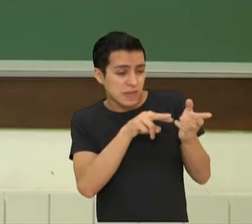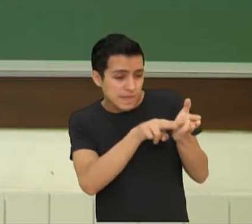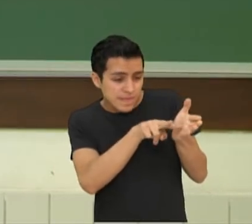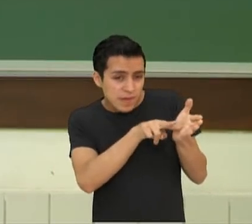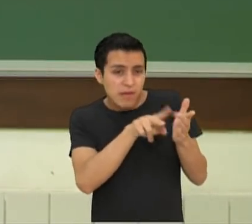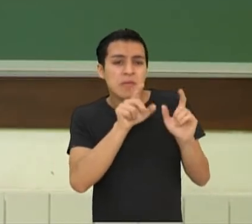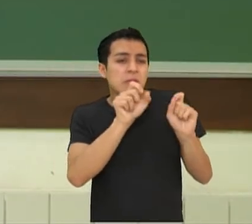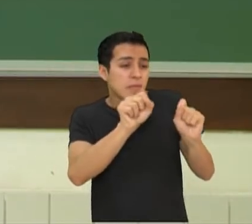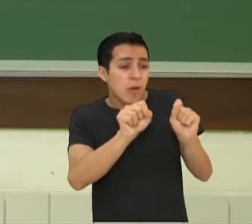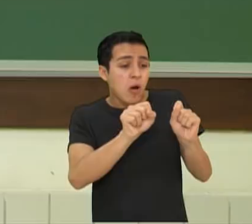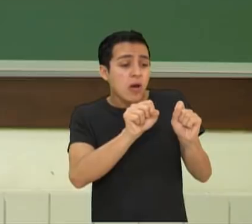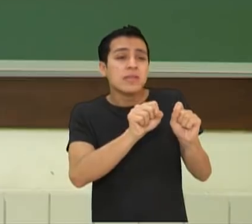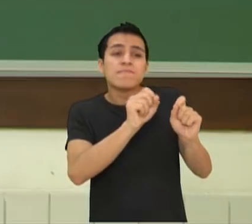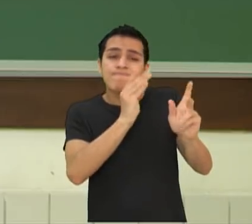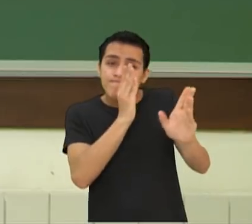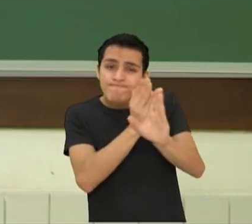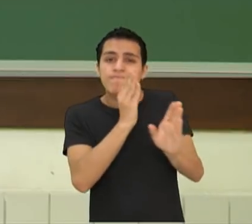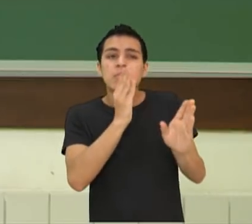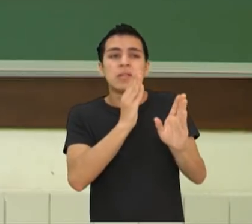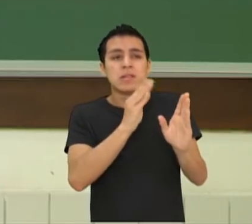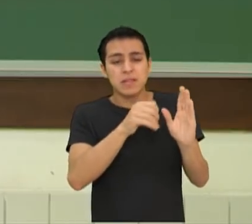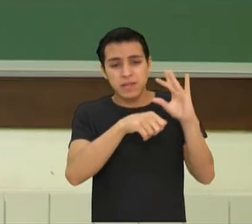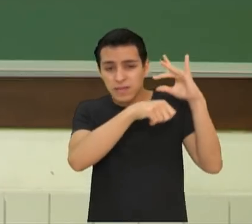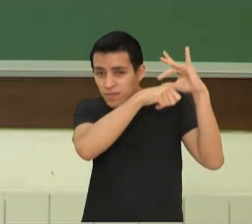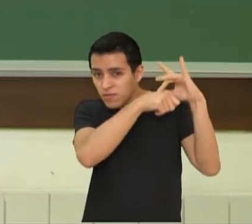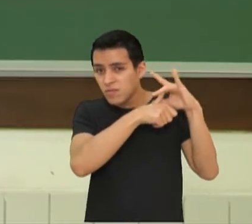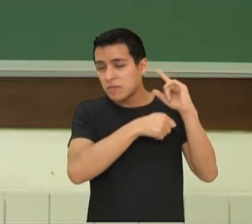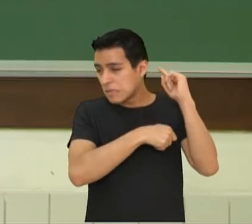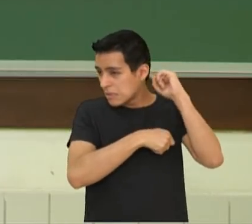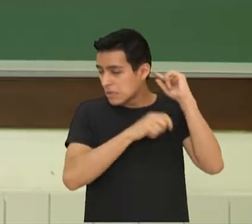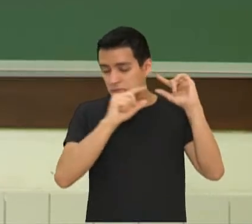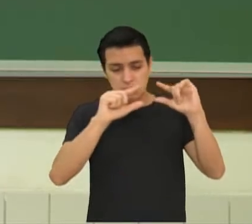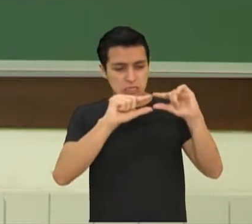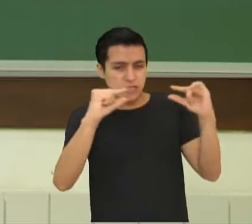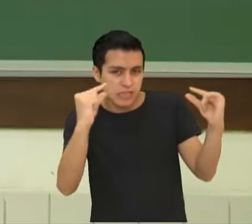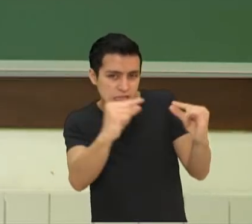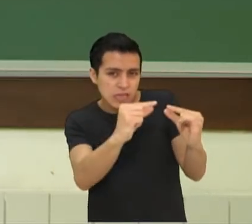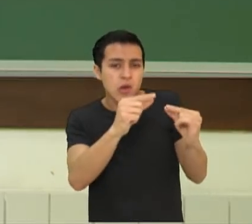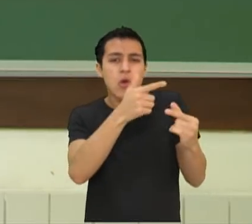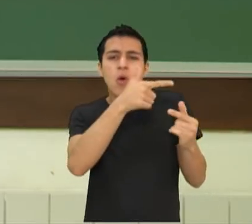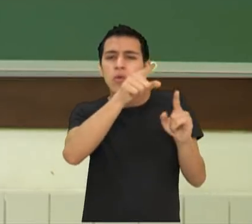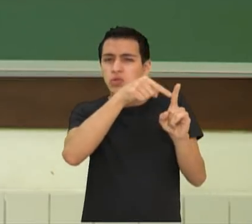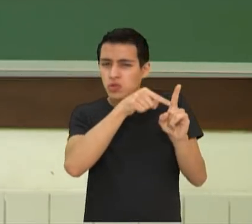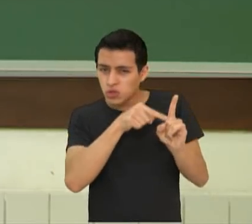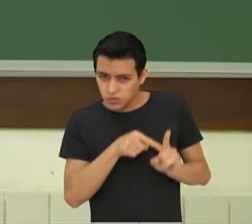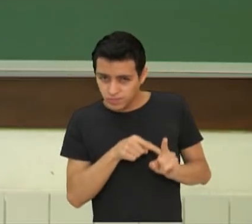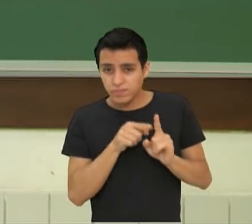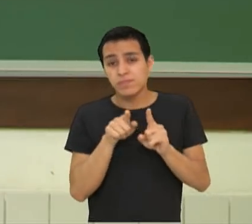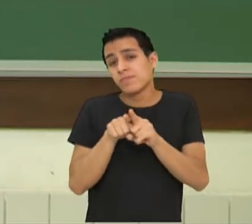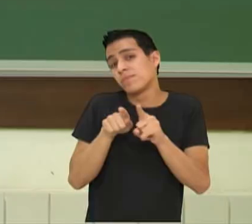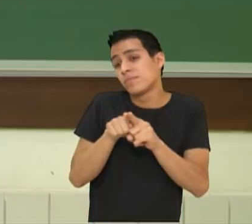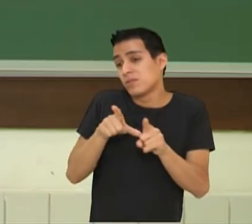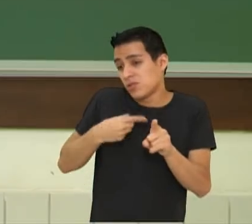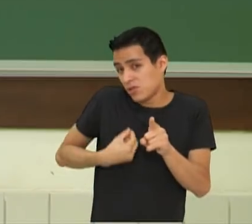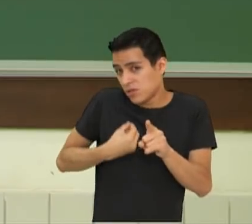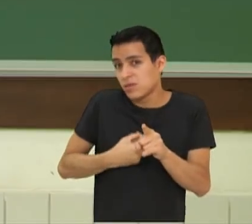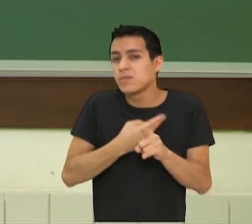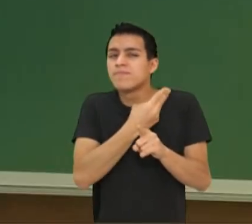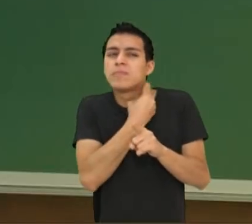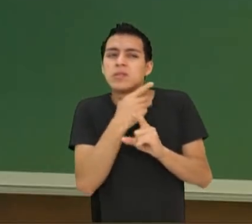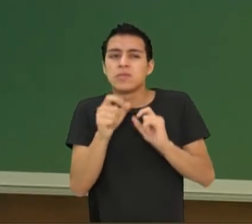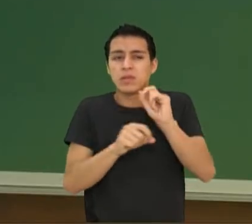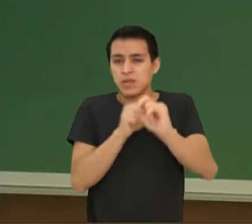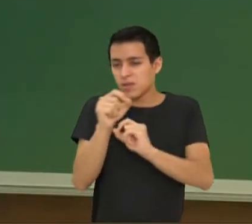bactérias que podem causar inflamação nas meninges, outros tipos de meningite. E também existem